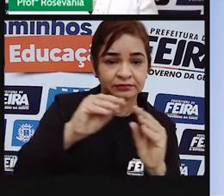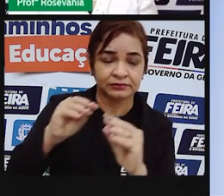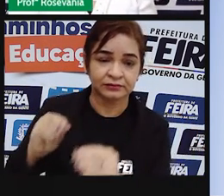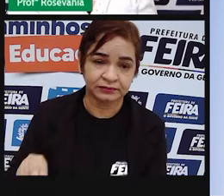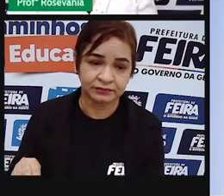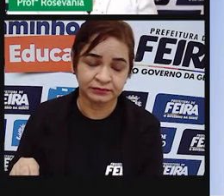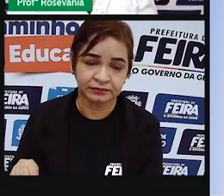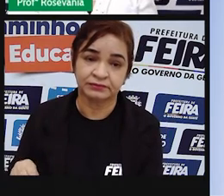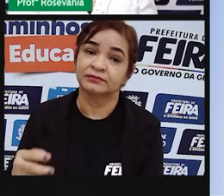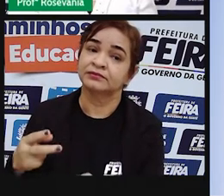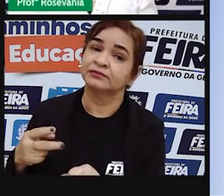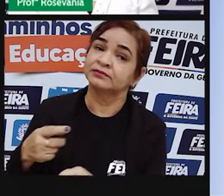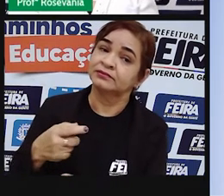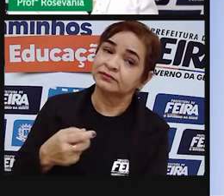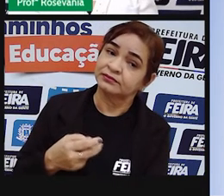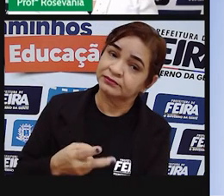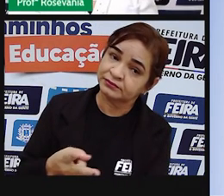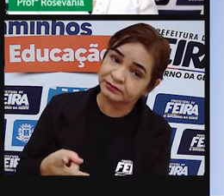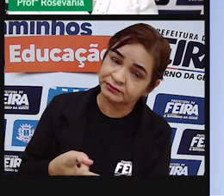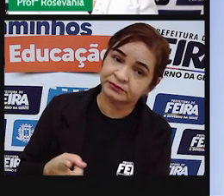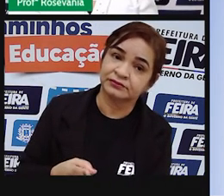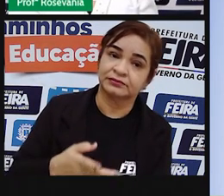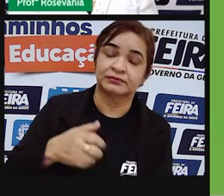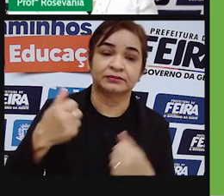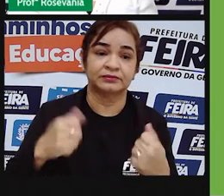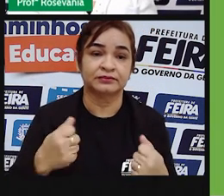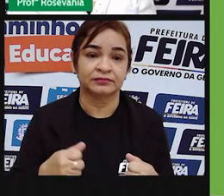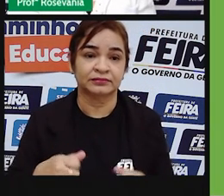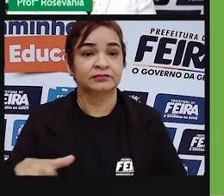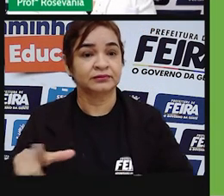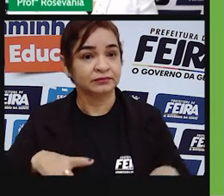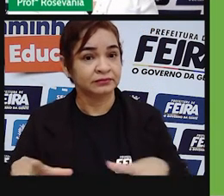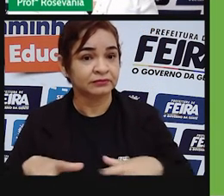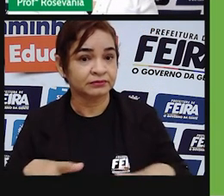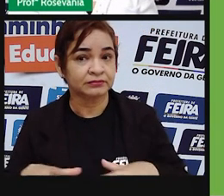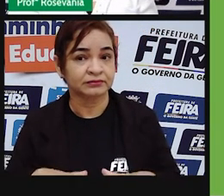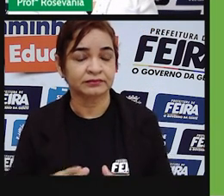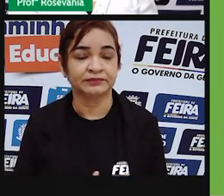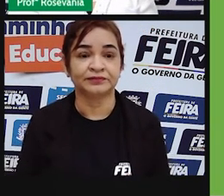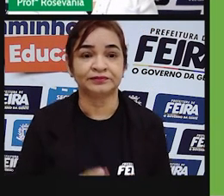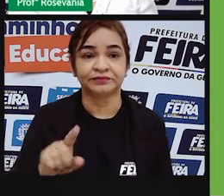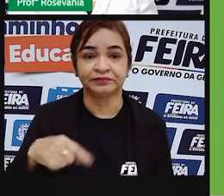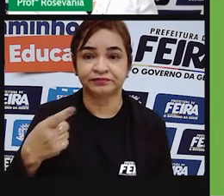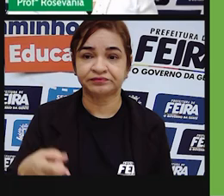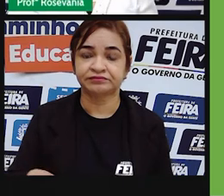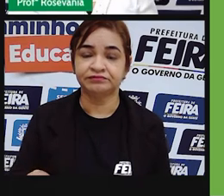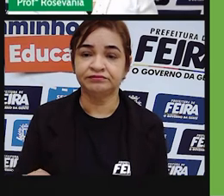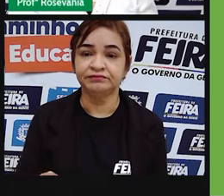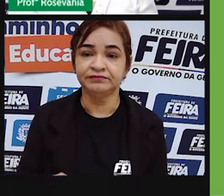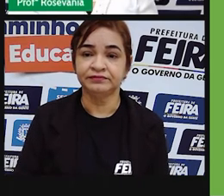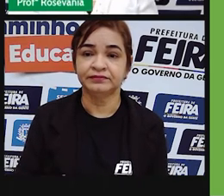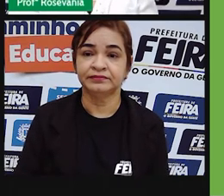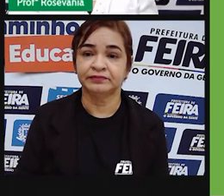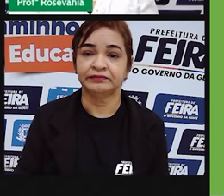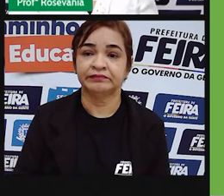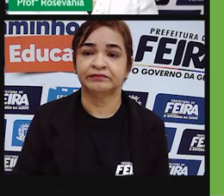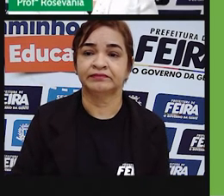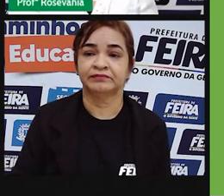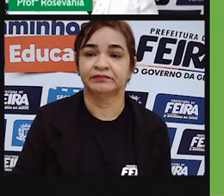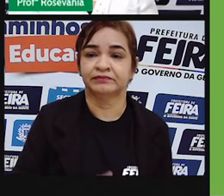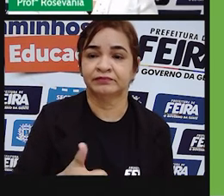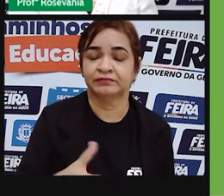nessas condições de vida lá nessa região região sudeste o outro fluxo migratório Rosa tá vendo